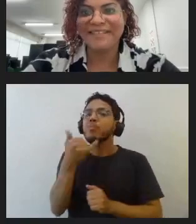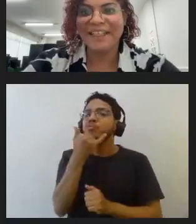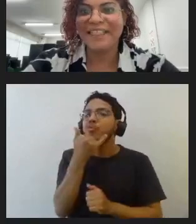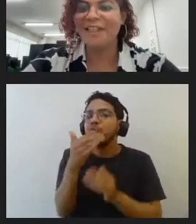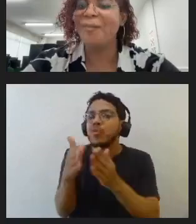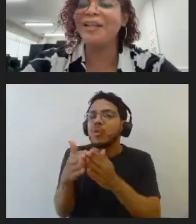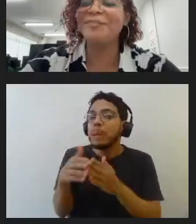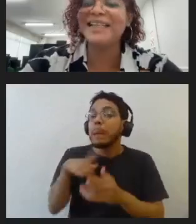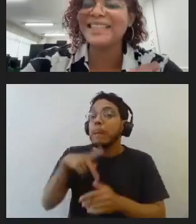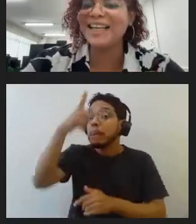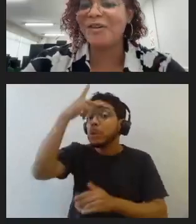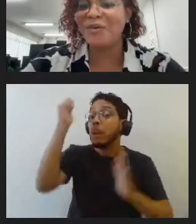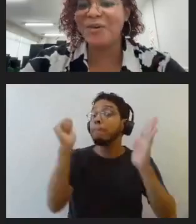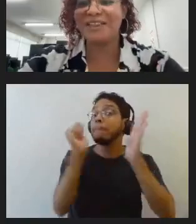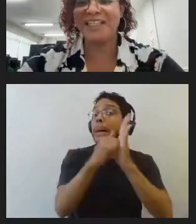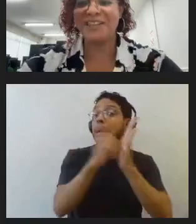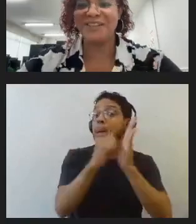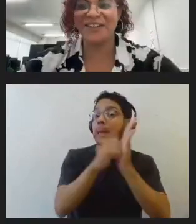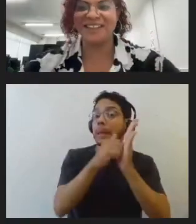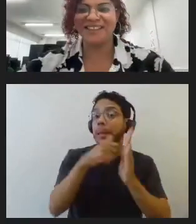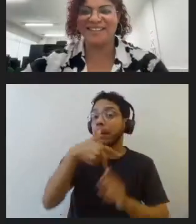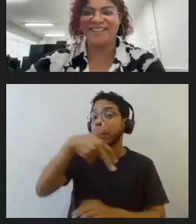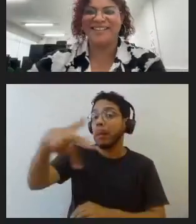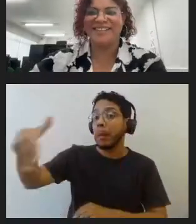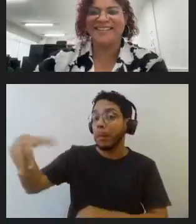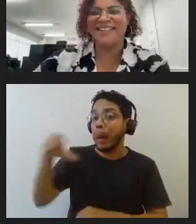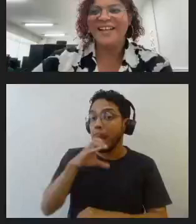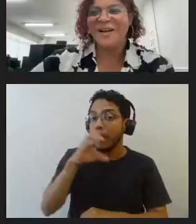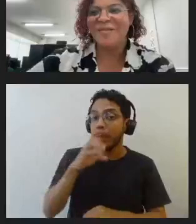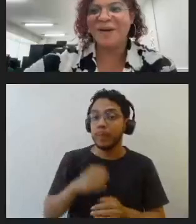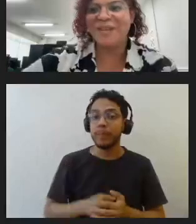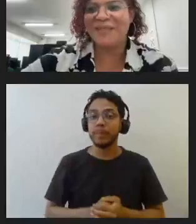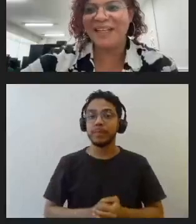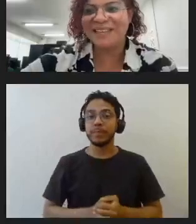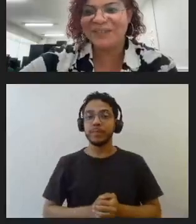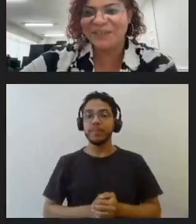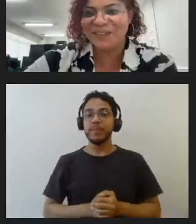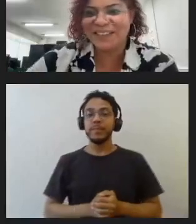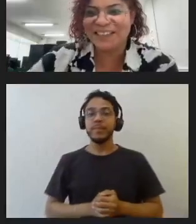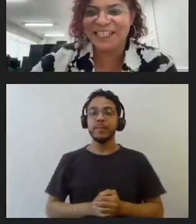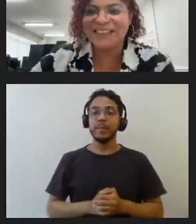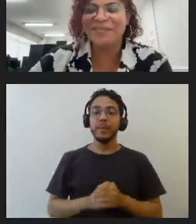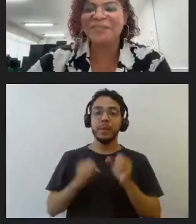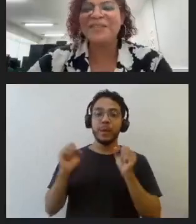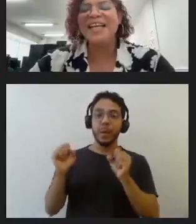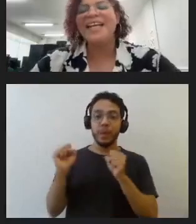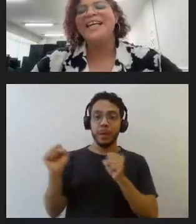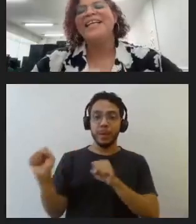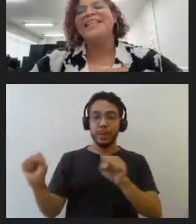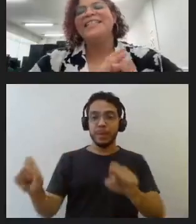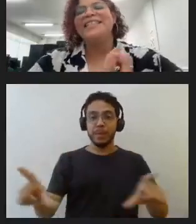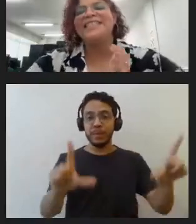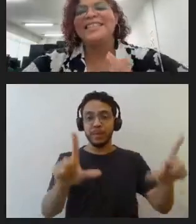rapidinho. Então, pode passar que eu vou continuar. Pode passar para outro slide.